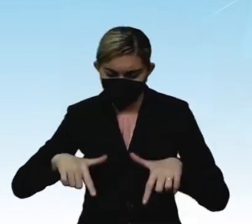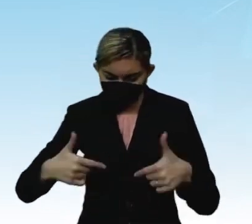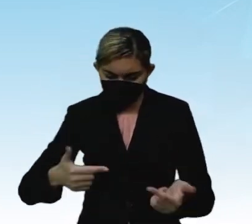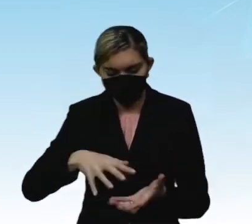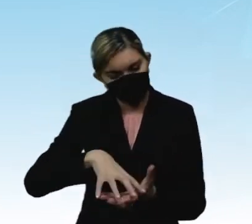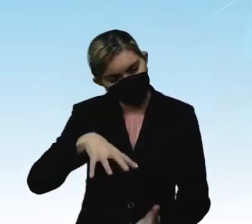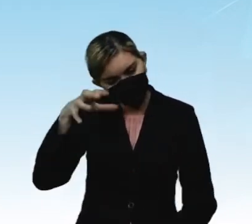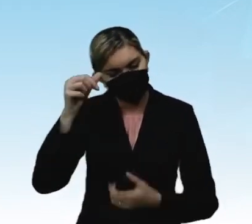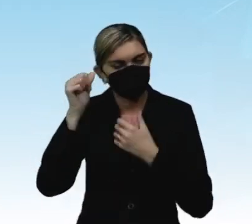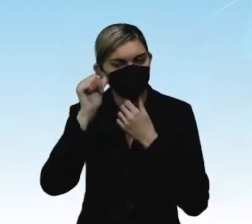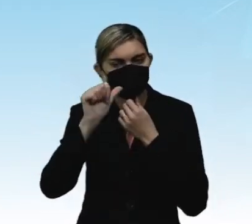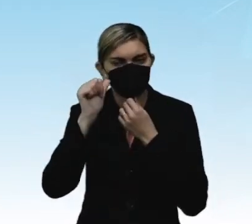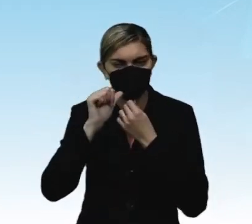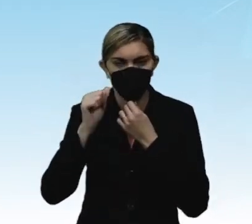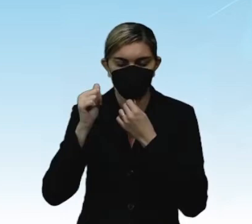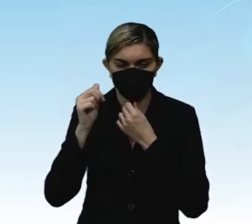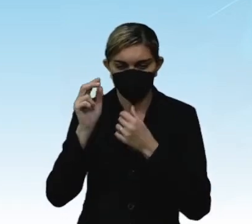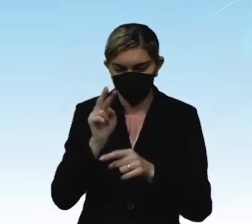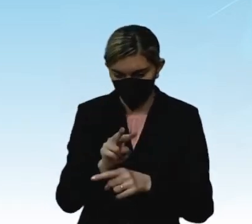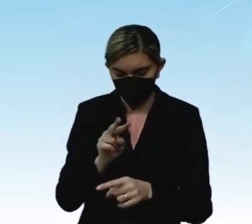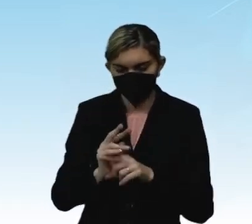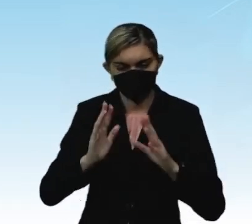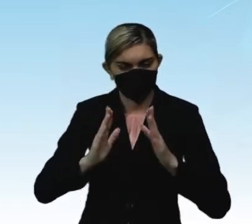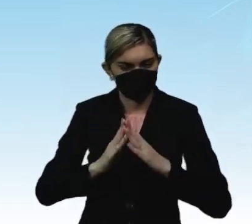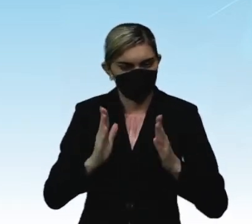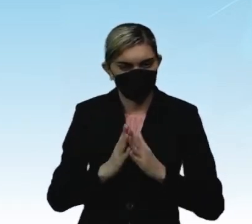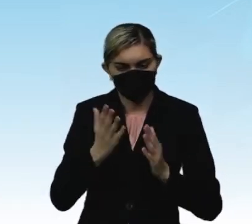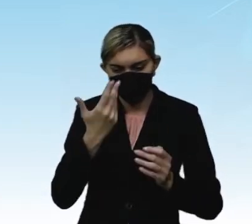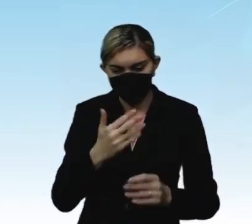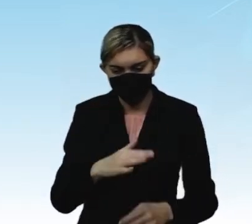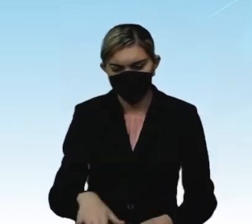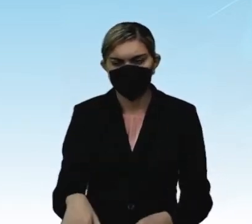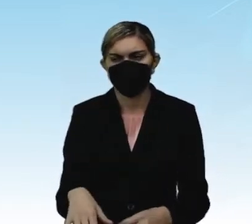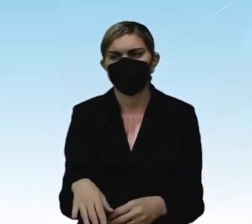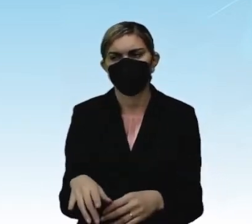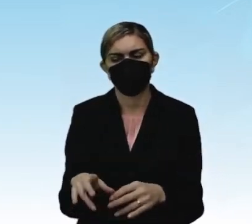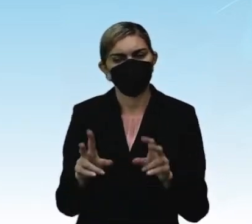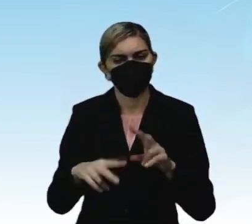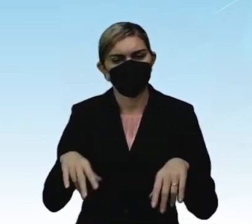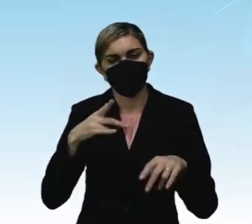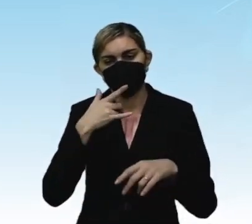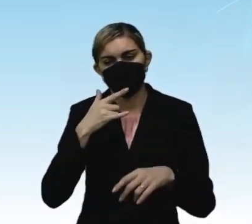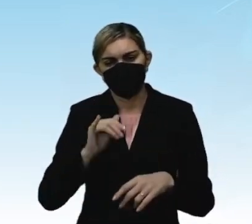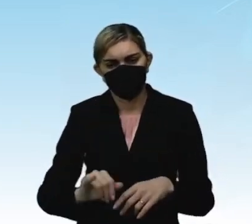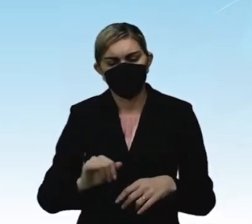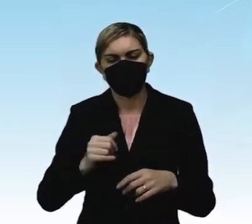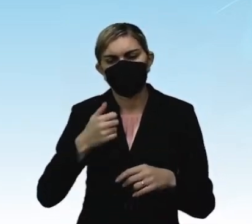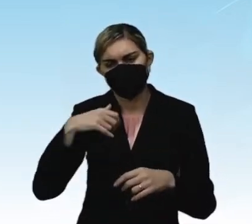velhos, das mulheres, para cuidar da casa, das crianças, e olhar os pais,